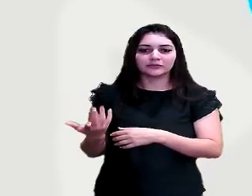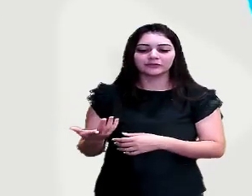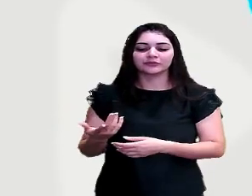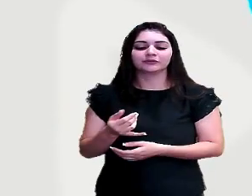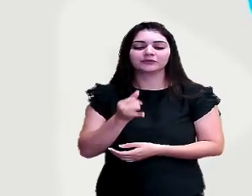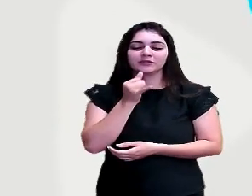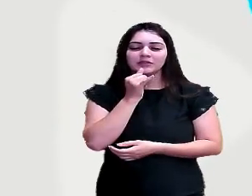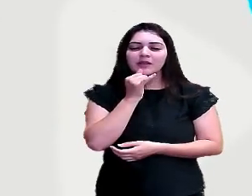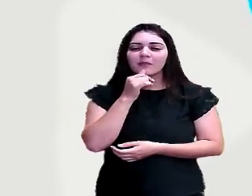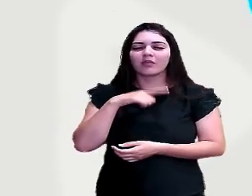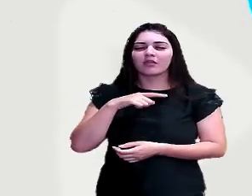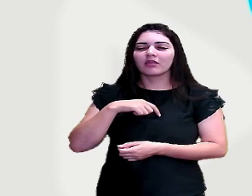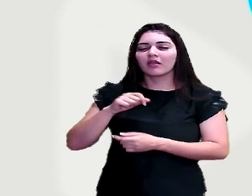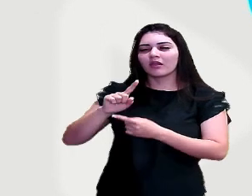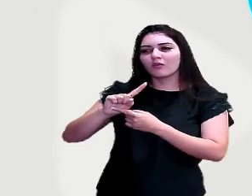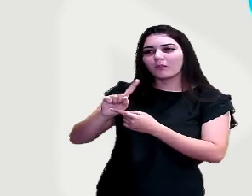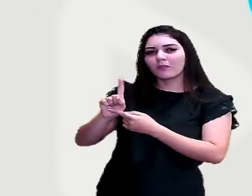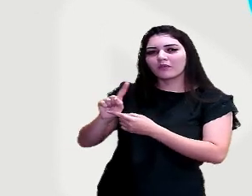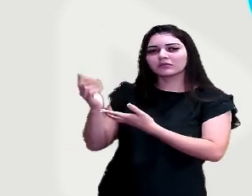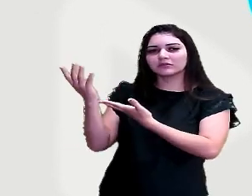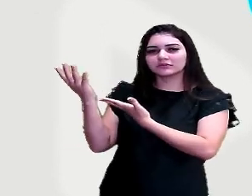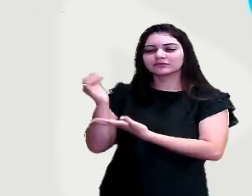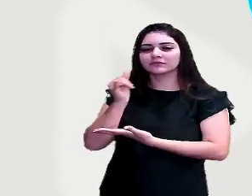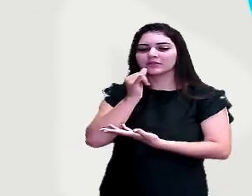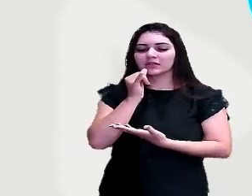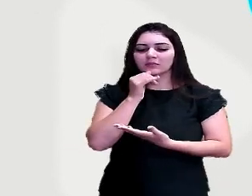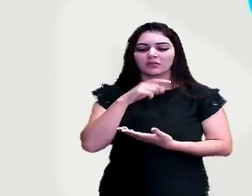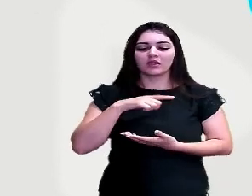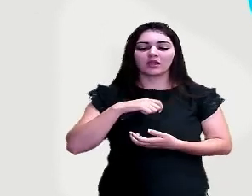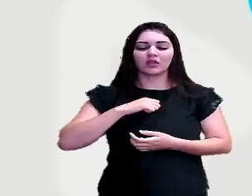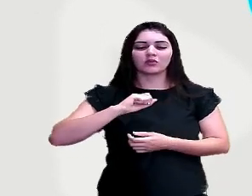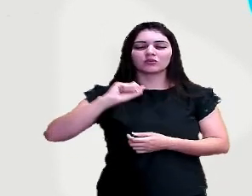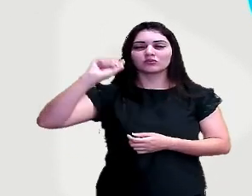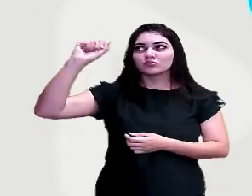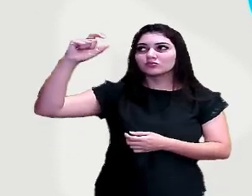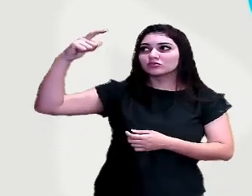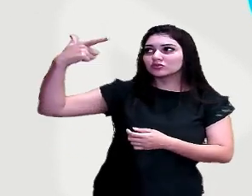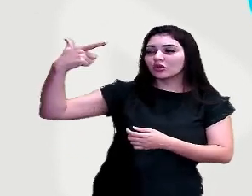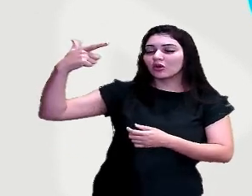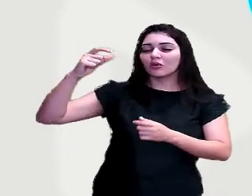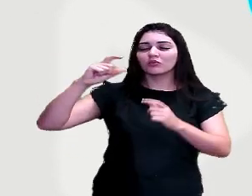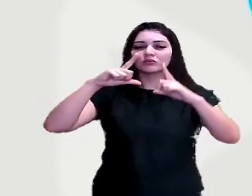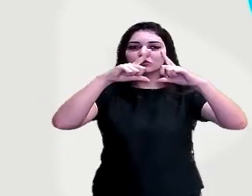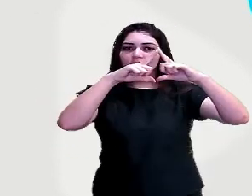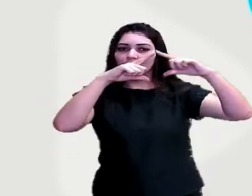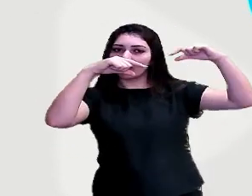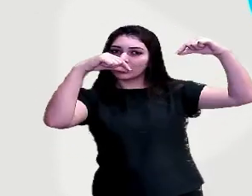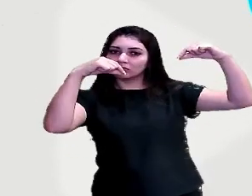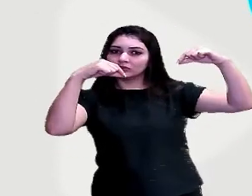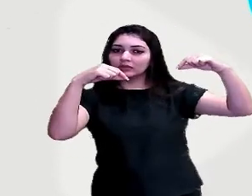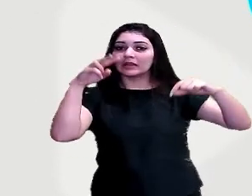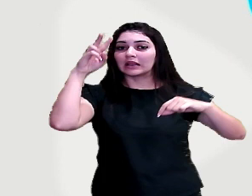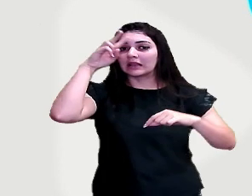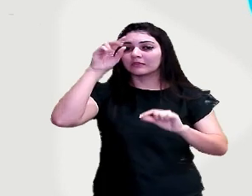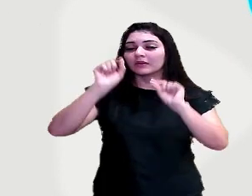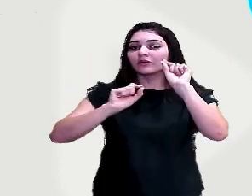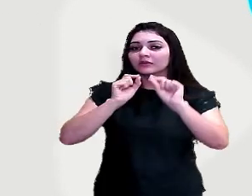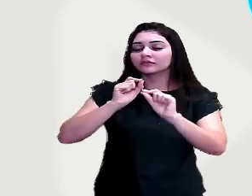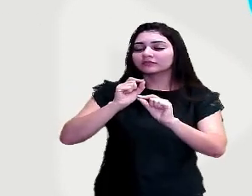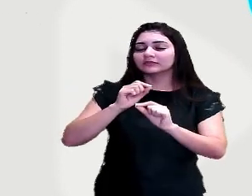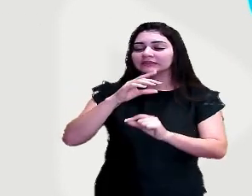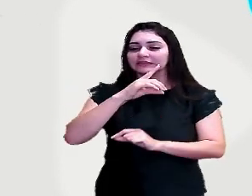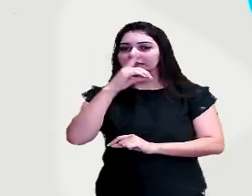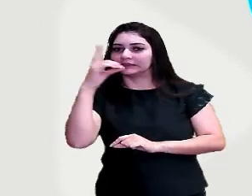um analógico, tem aí, por exemplo, um sol e uma lua, para lembrar que é de dia e para lembrar que é à